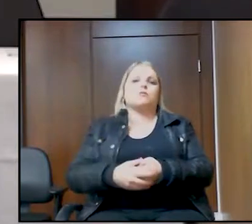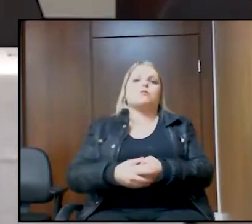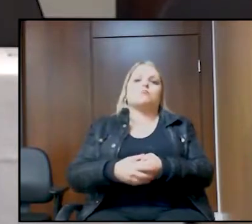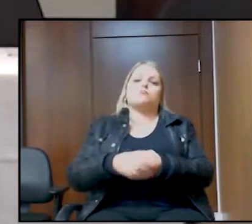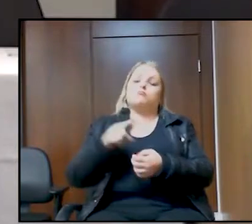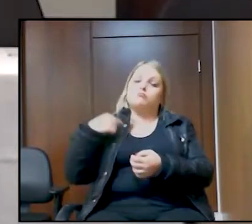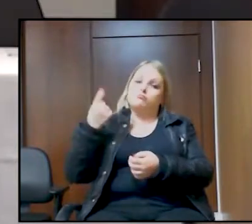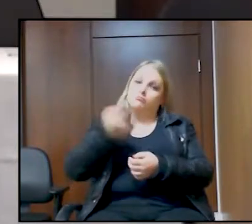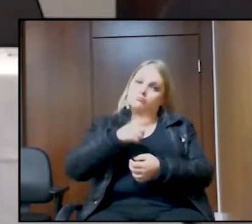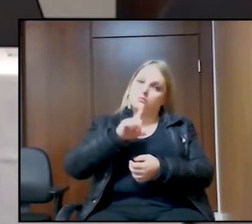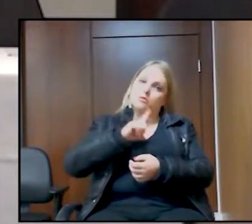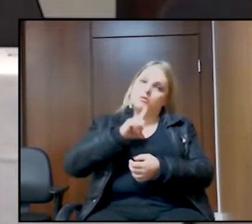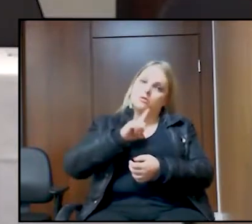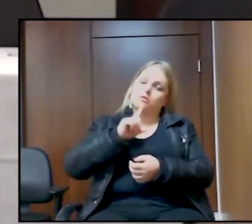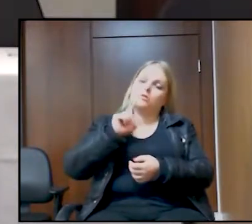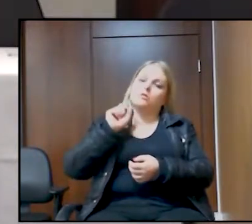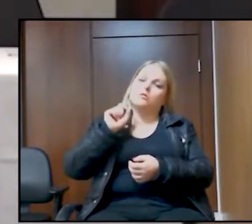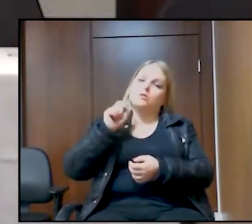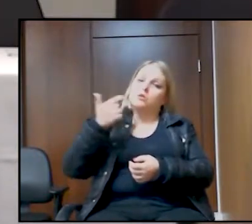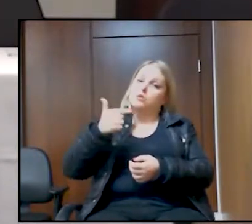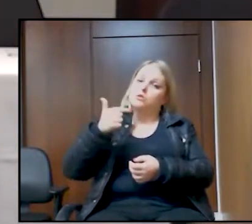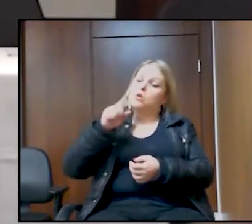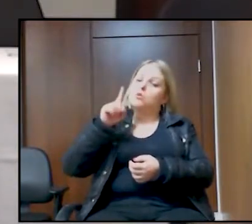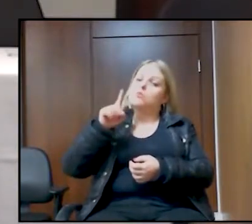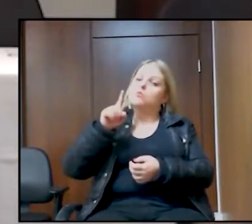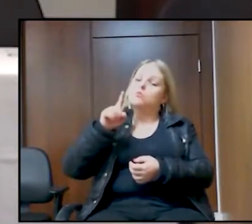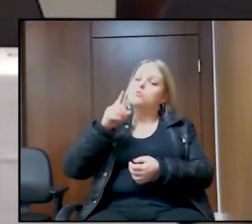nós teríamos, segundo o censo 2010,